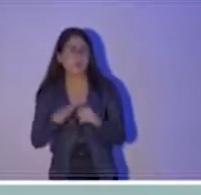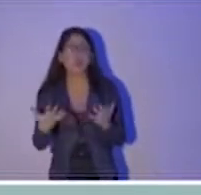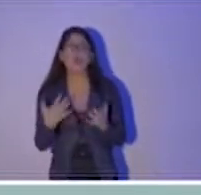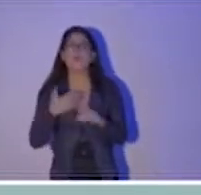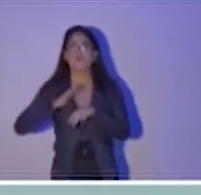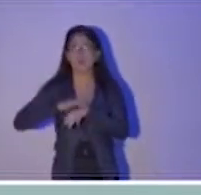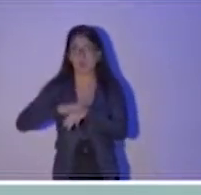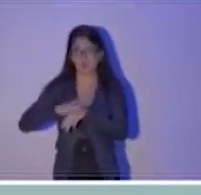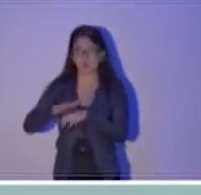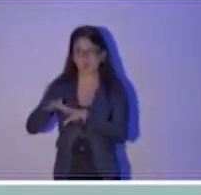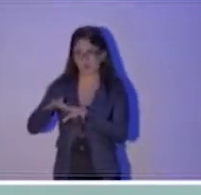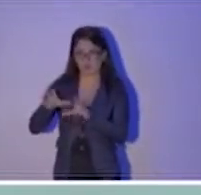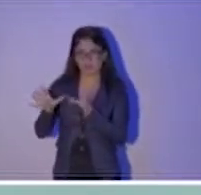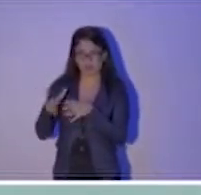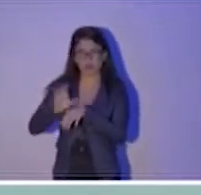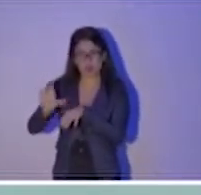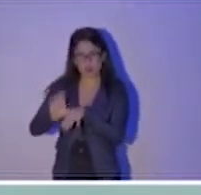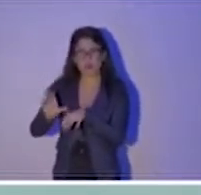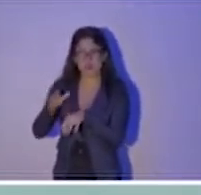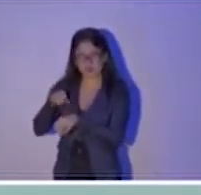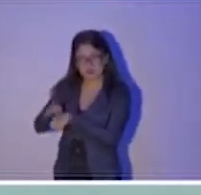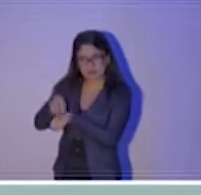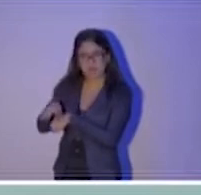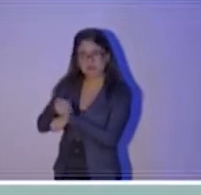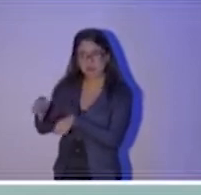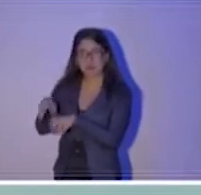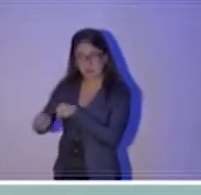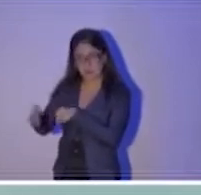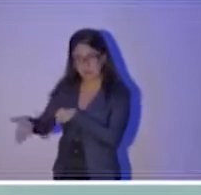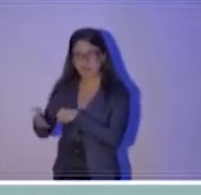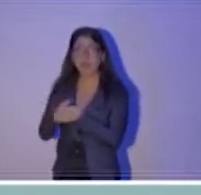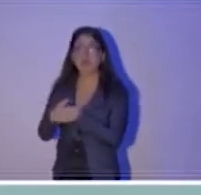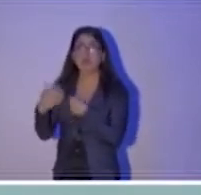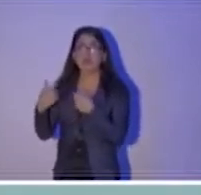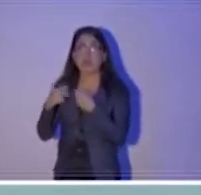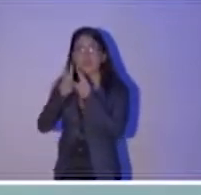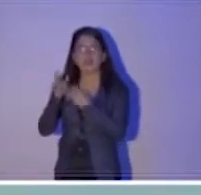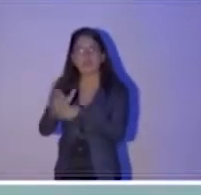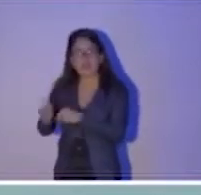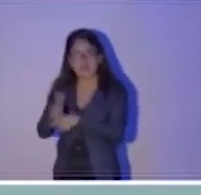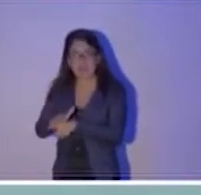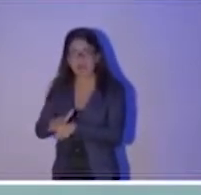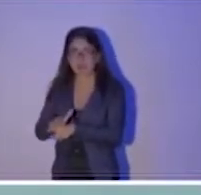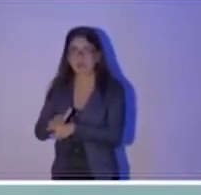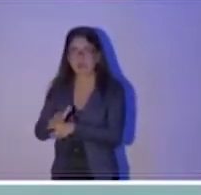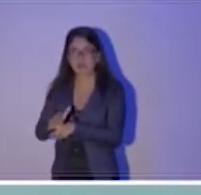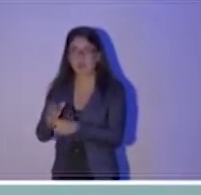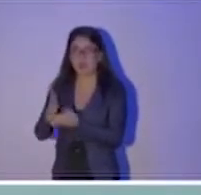a formação de professores, essa visão sistêmica e colaborativa, que inclui a colaboração, que não exclui a